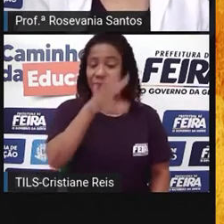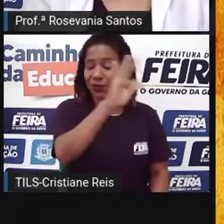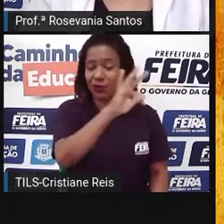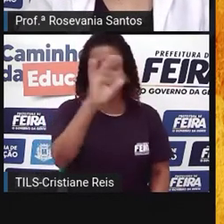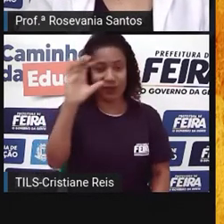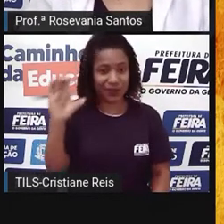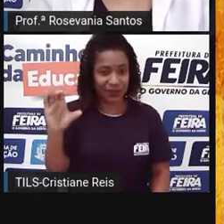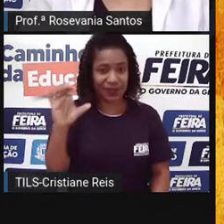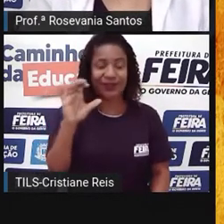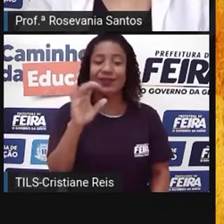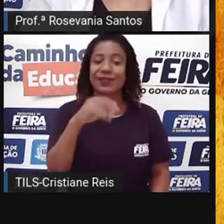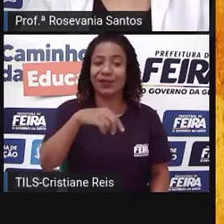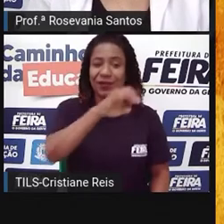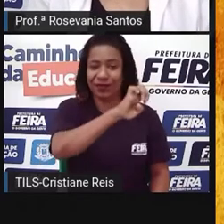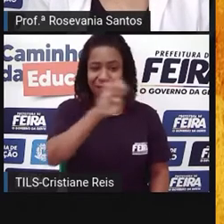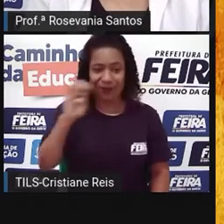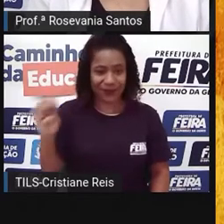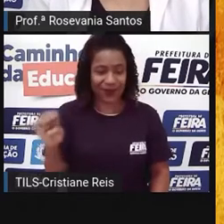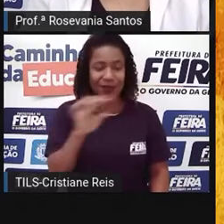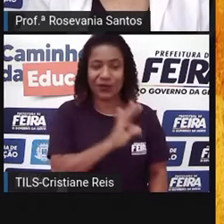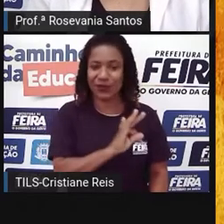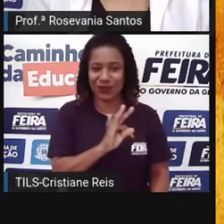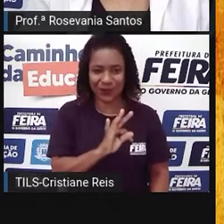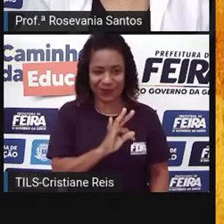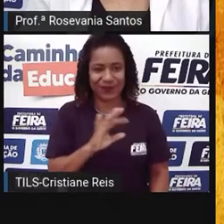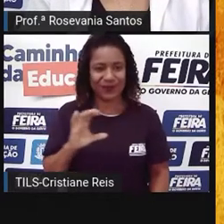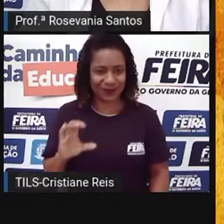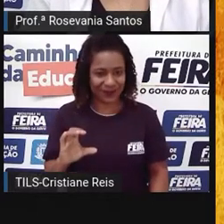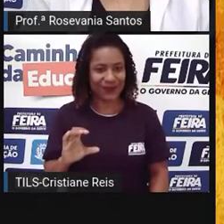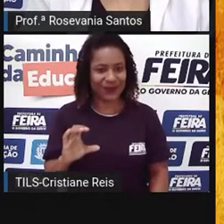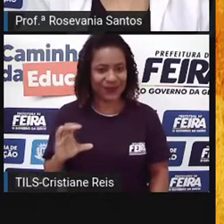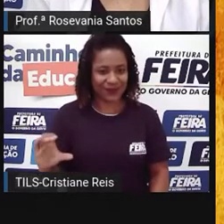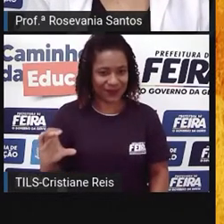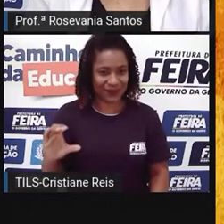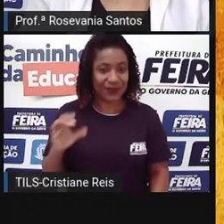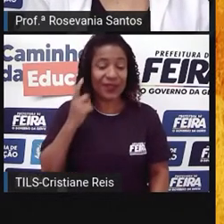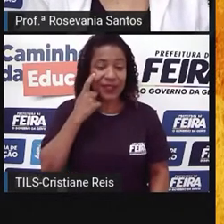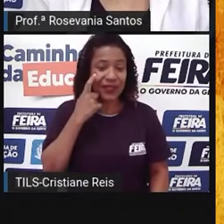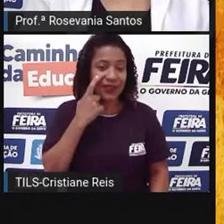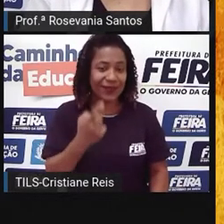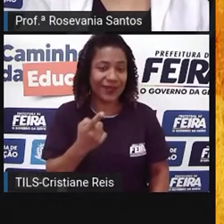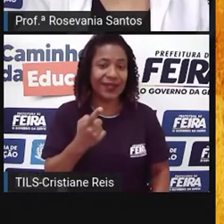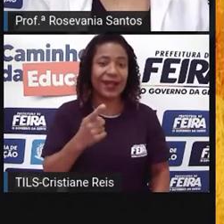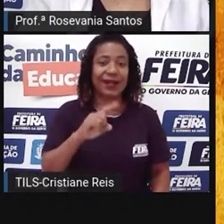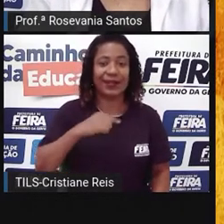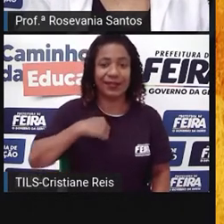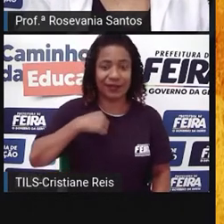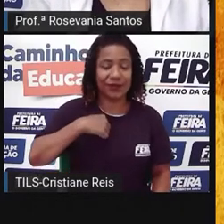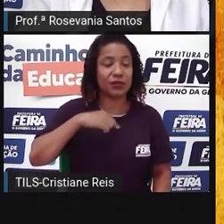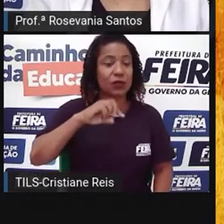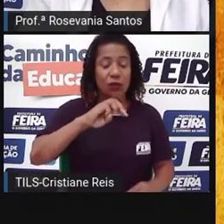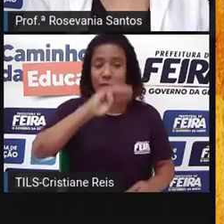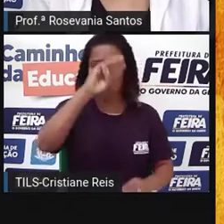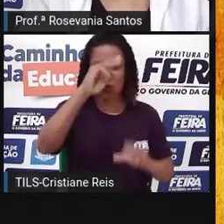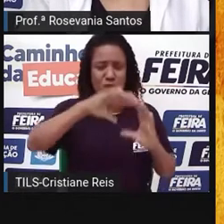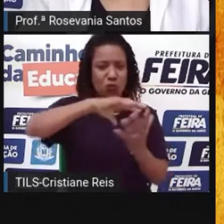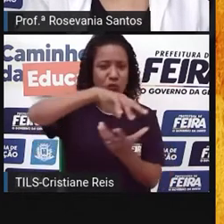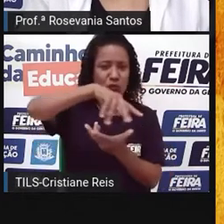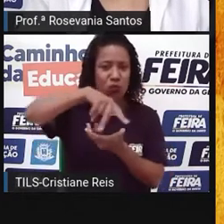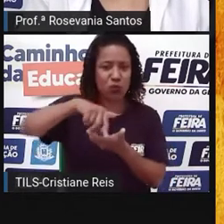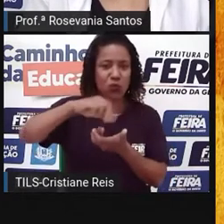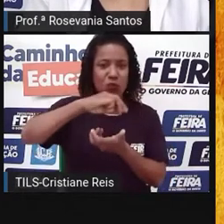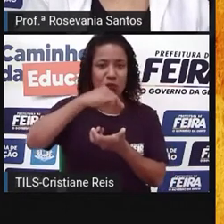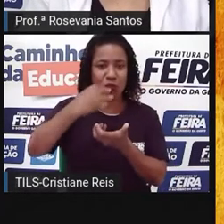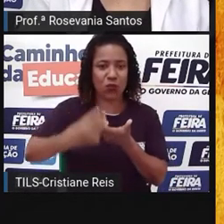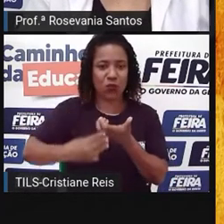Câncer, o Equador e o Trópico de Capricórnio. E eu ainda tenho esse meridiano, né? São vários meridianos, mas nós